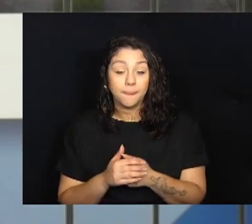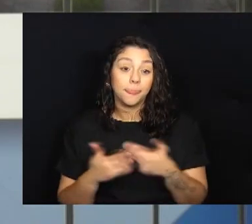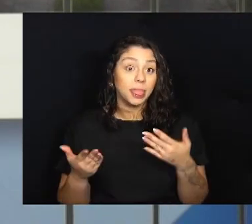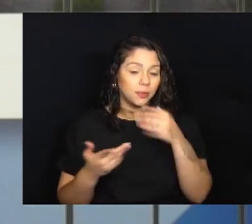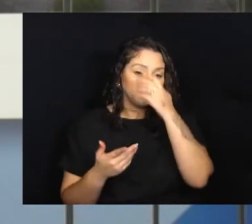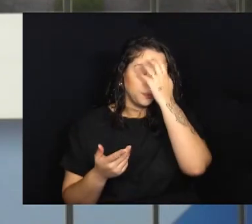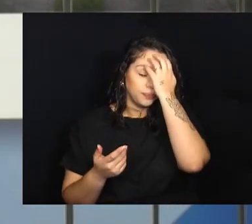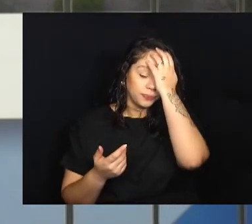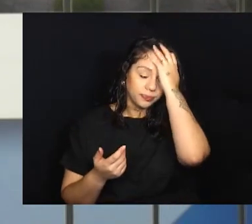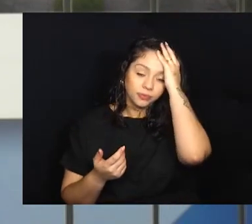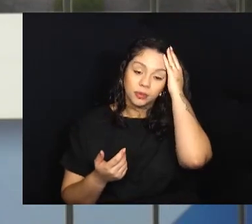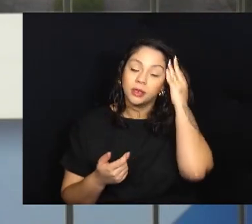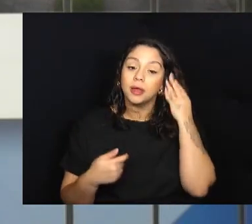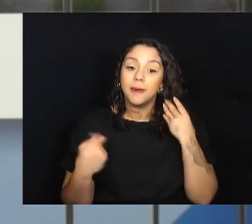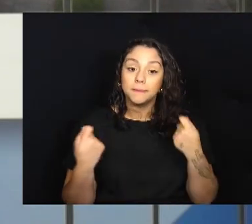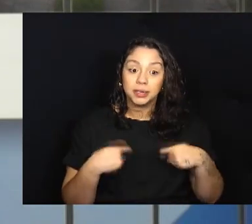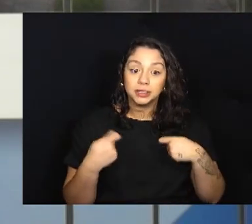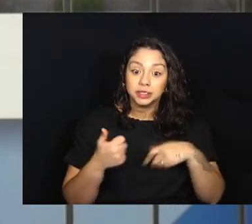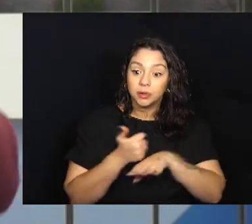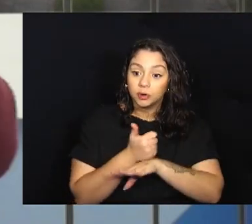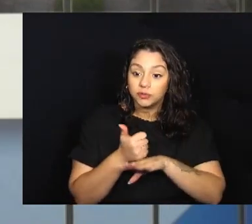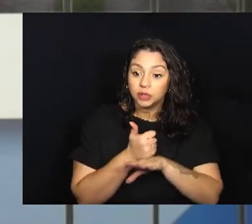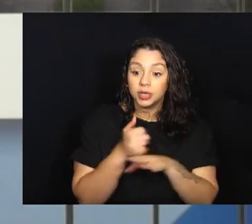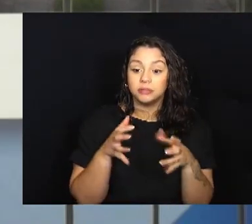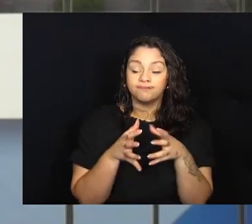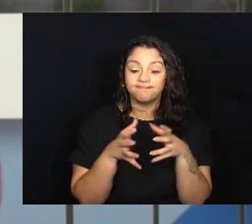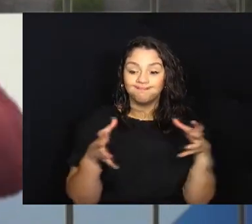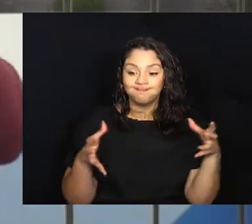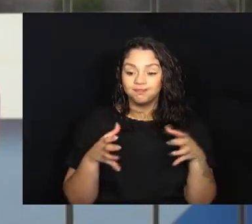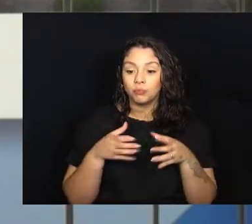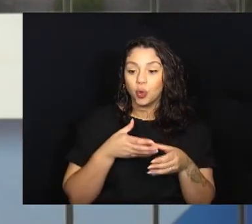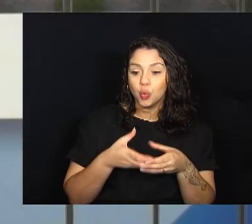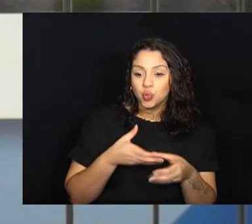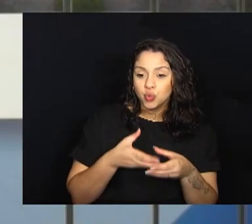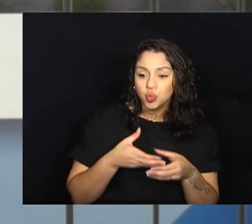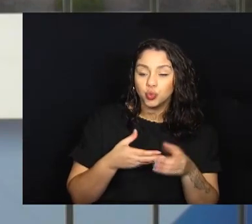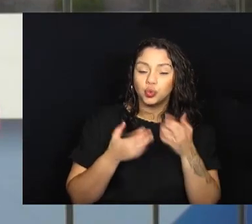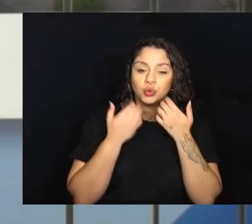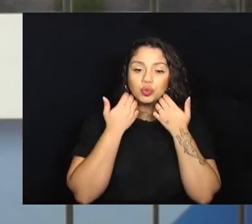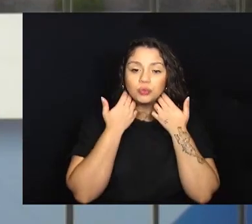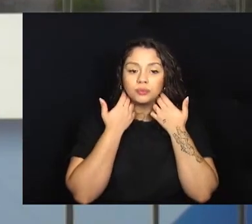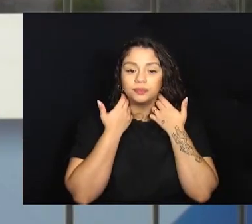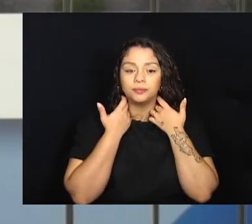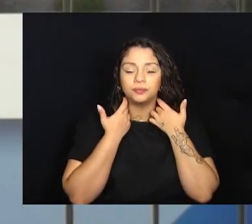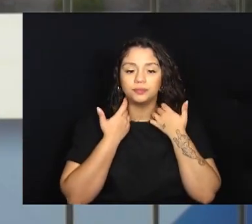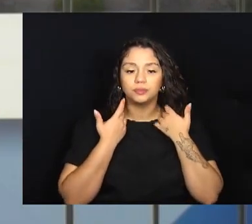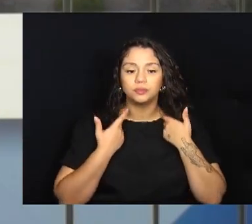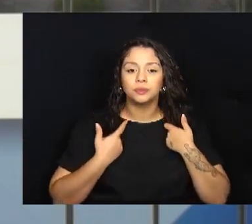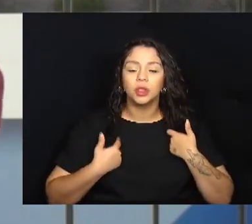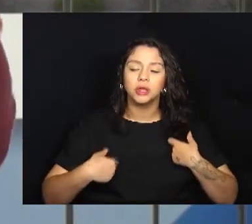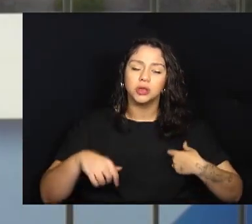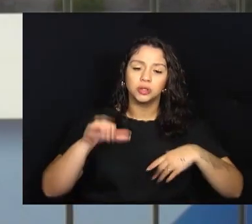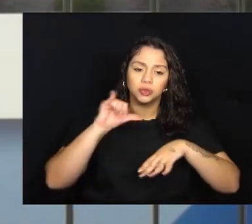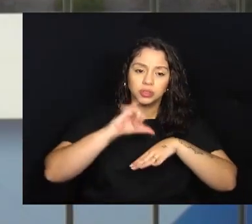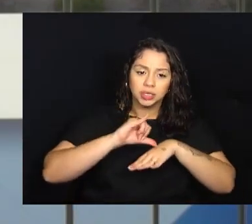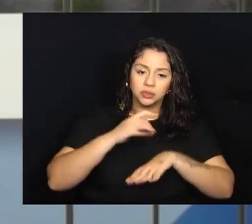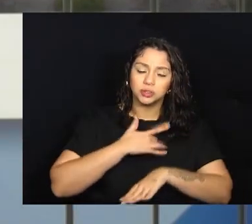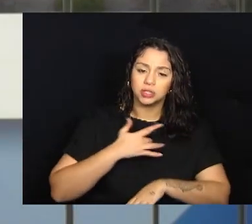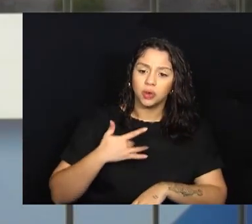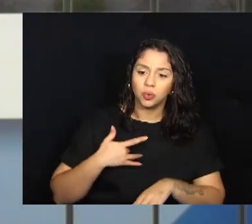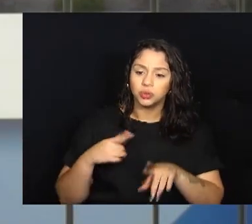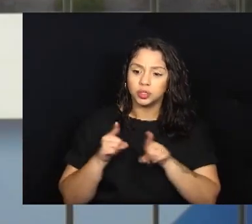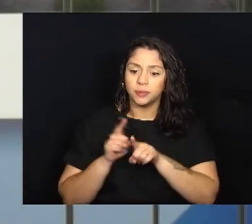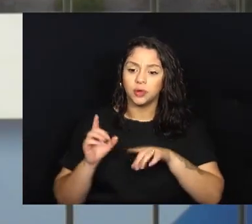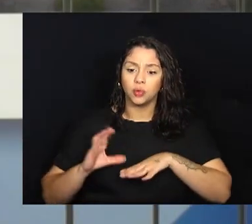precisa ampliar os profissionais via concurso público, nos centros de saúde, nas UBS, os conselhos de saúde local têm atuado